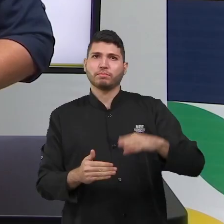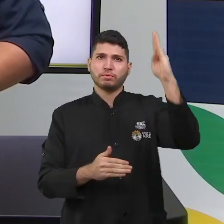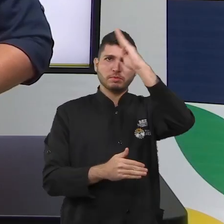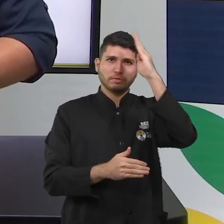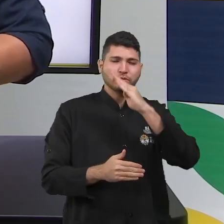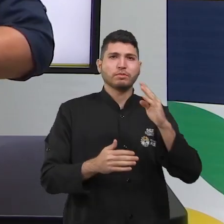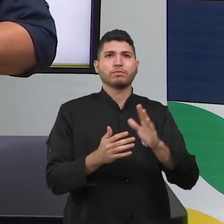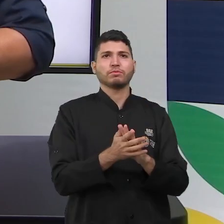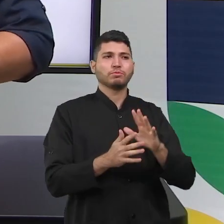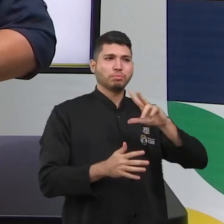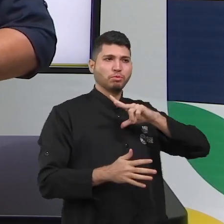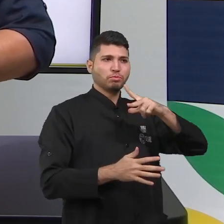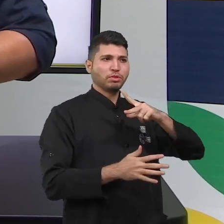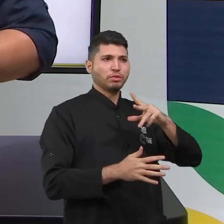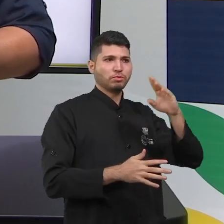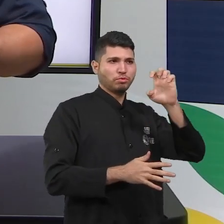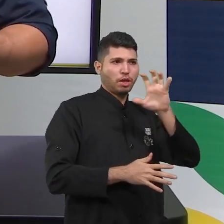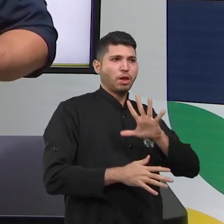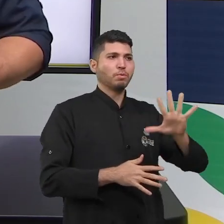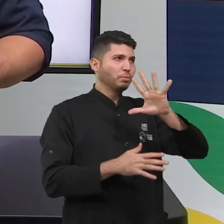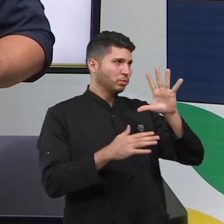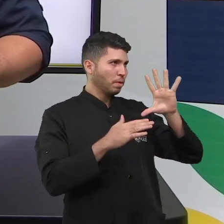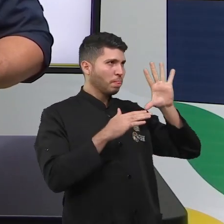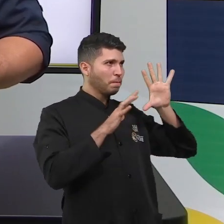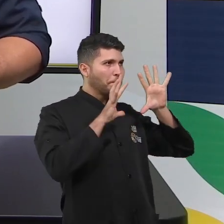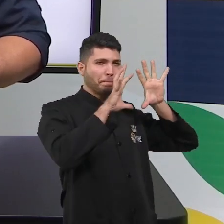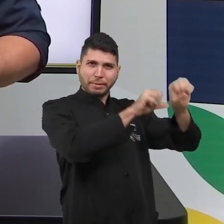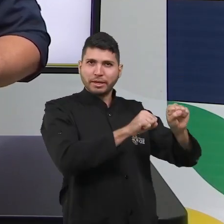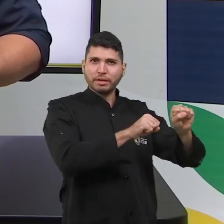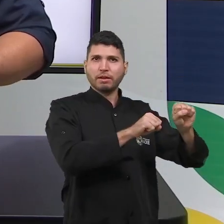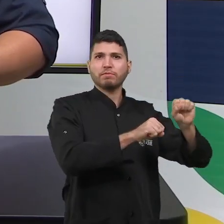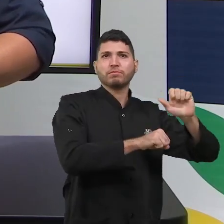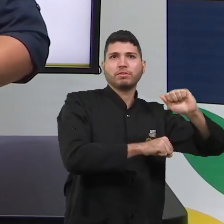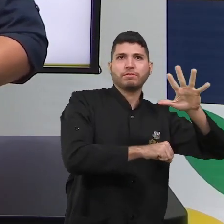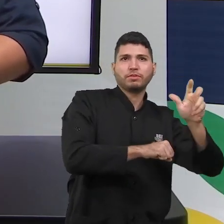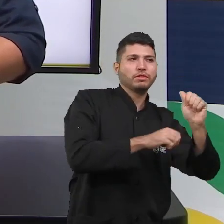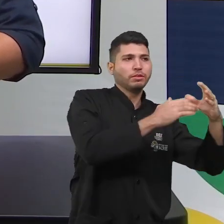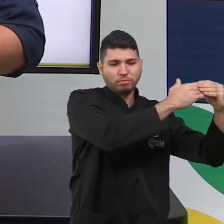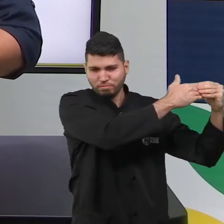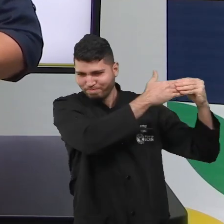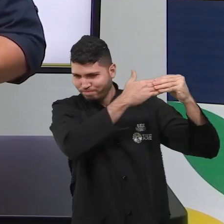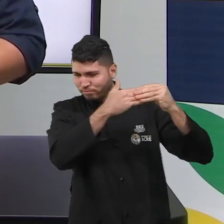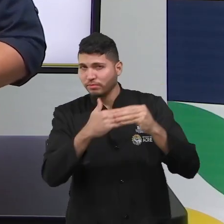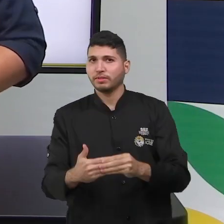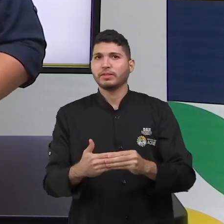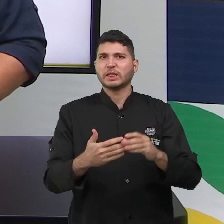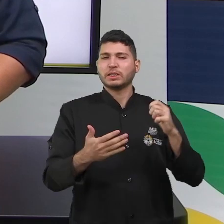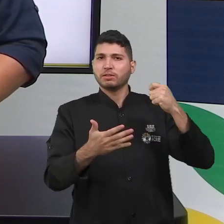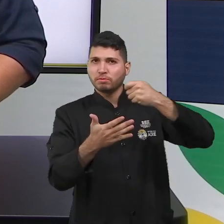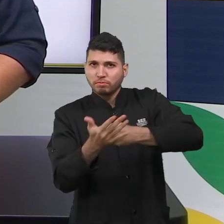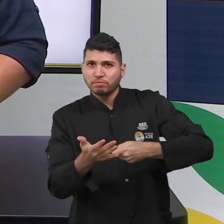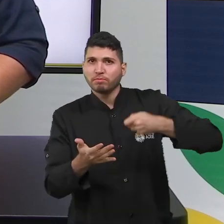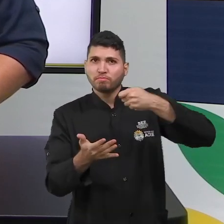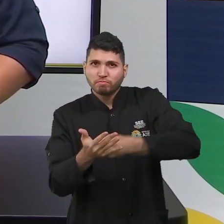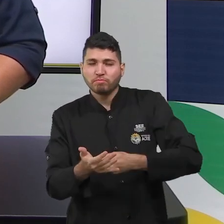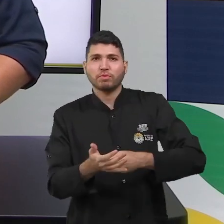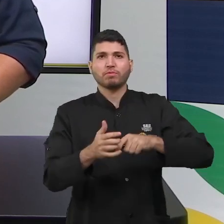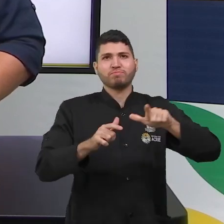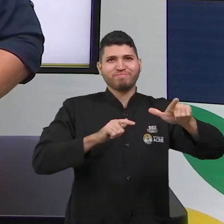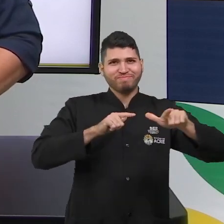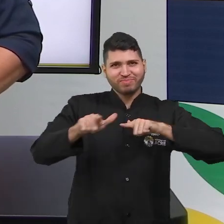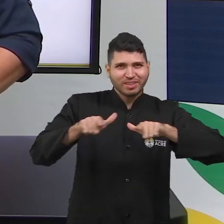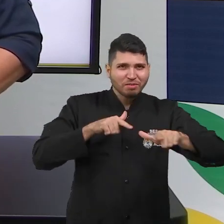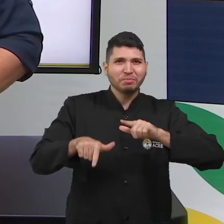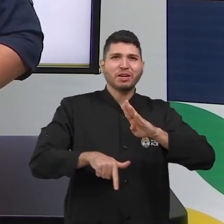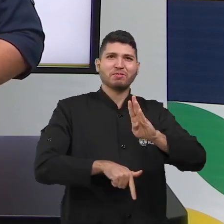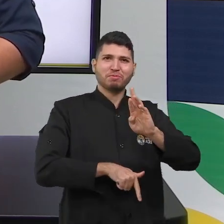pelos portugueses, para sustentar a colônia, para ser os braços, para fazer o trabalho braçal